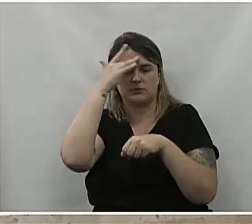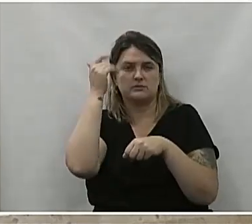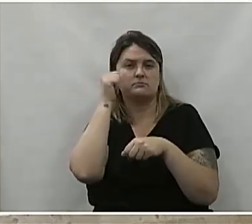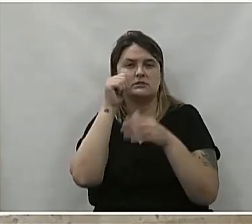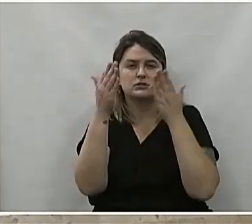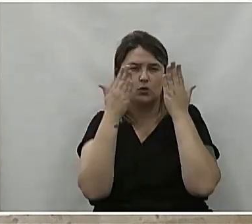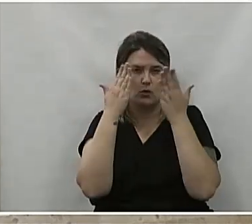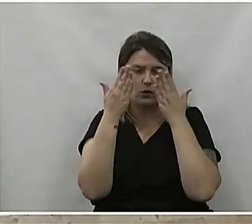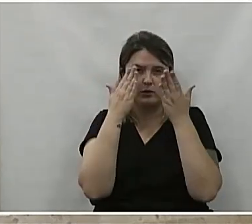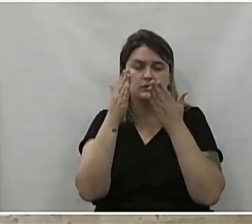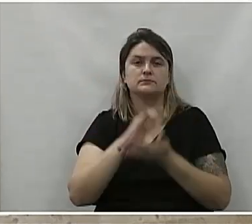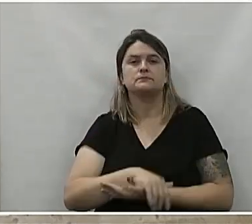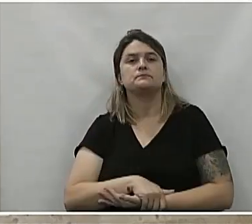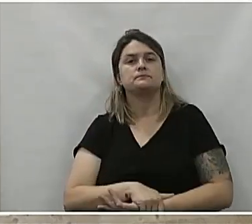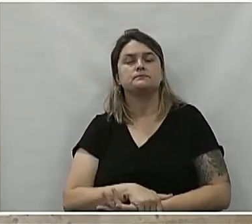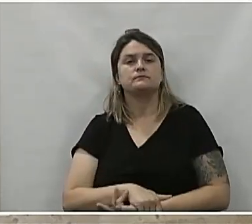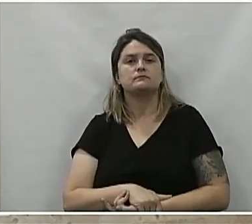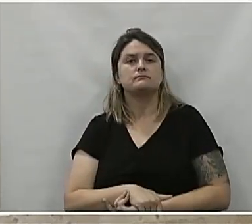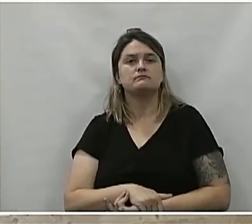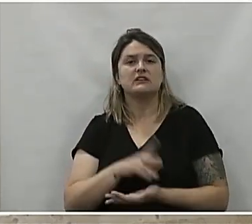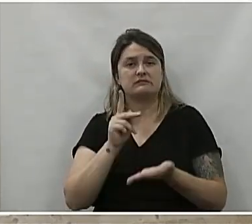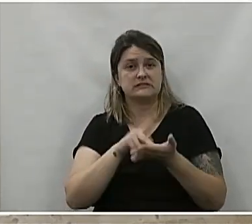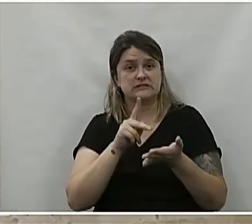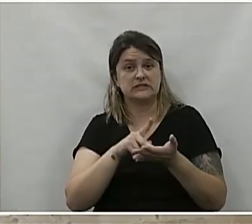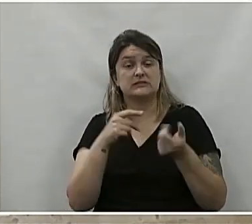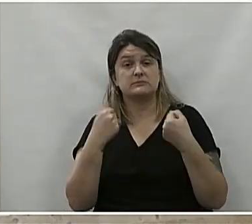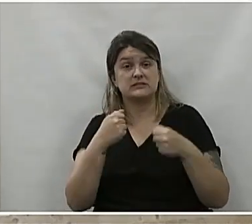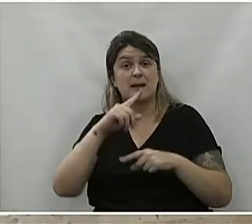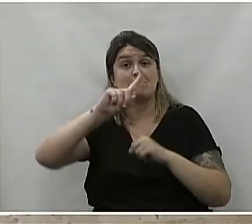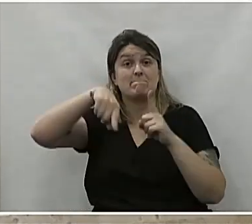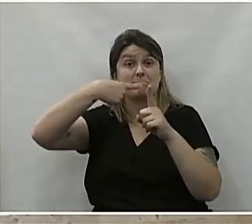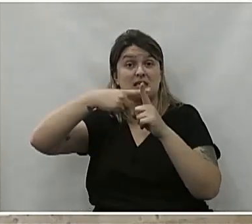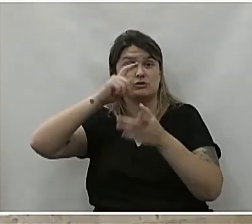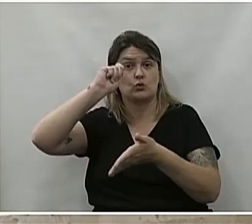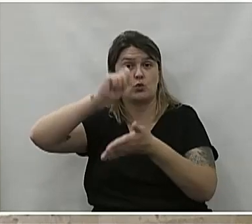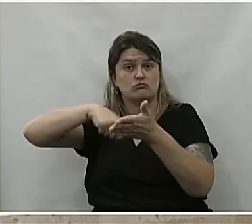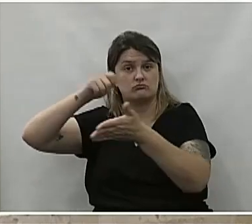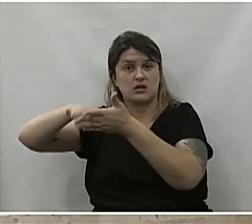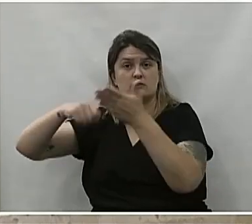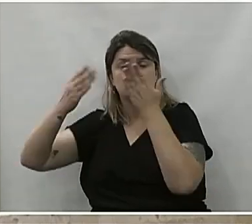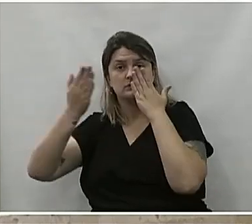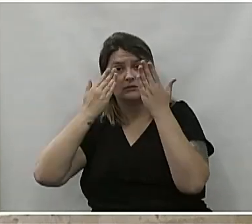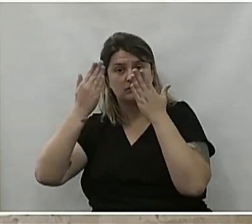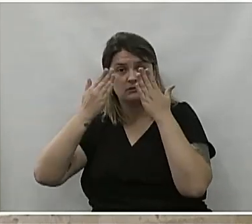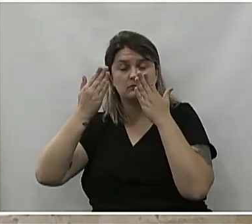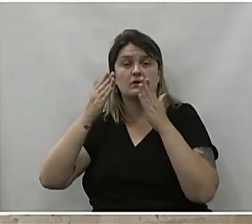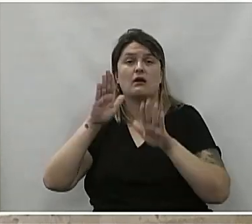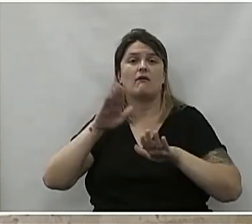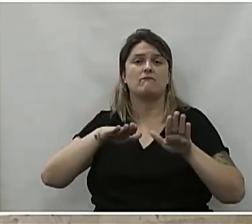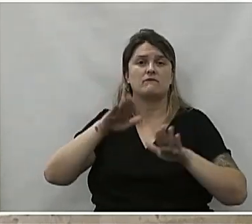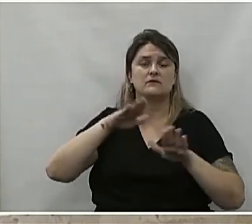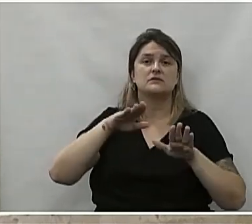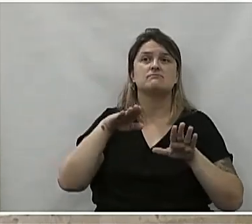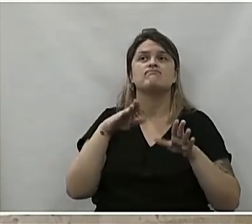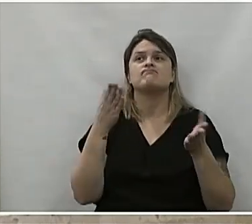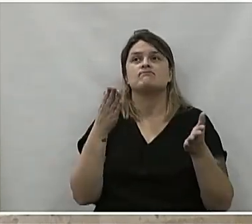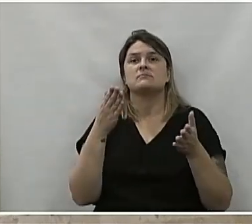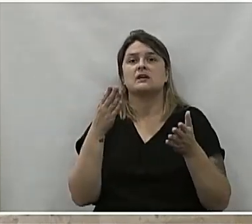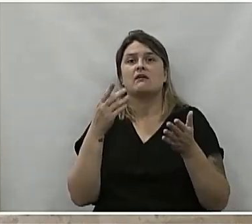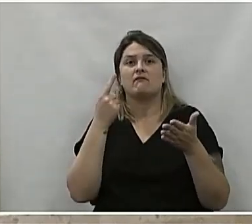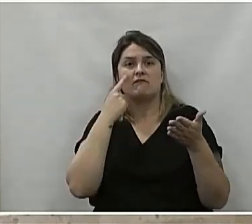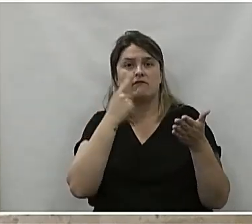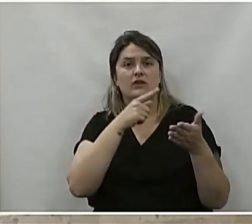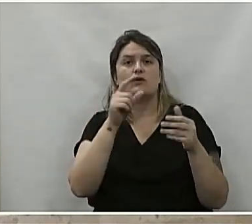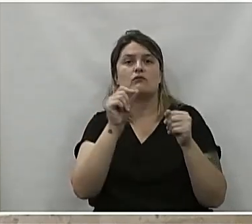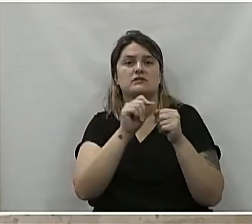Psicólogos da área Que realmente precisa Da contratação Com demais psicólogos Às vezes A gente também A gente viu ali A